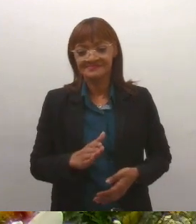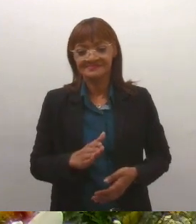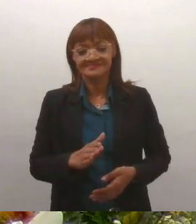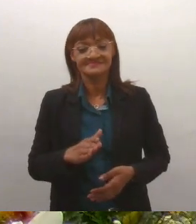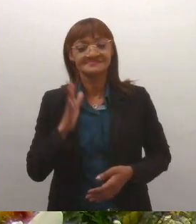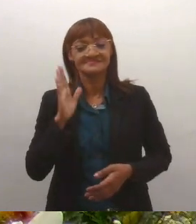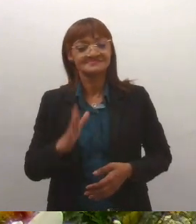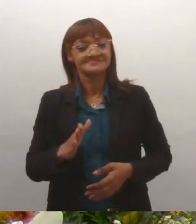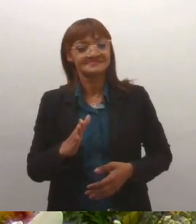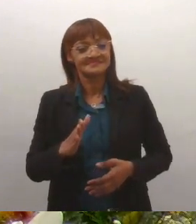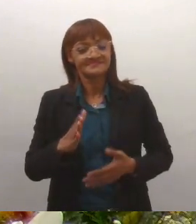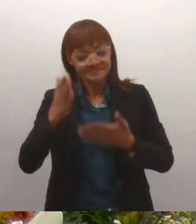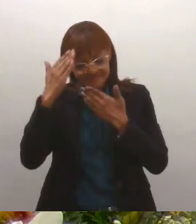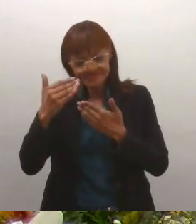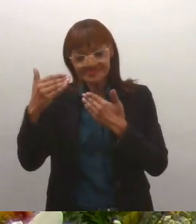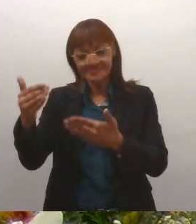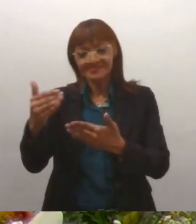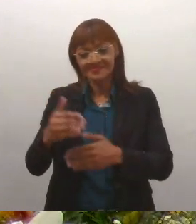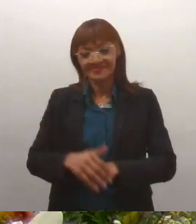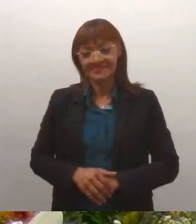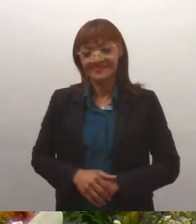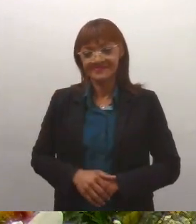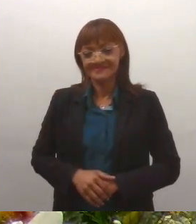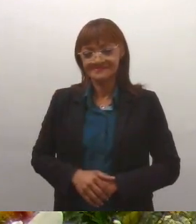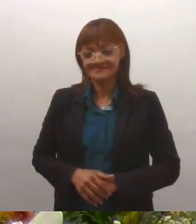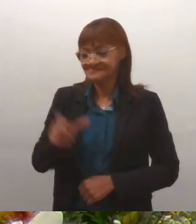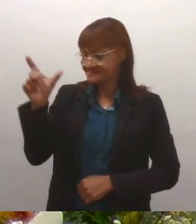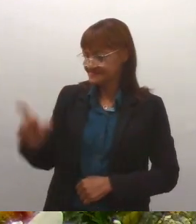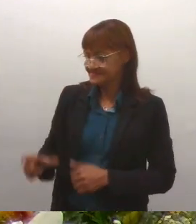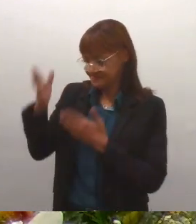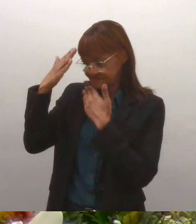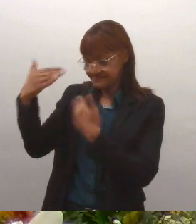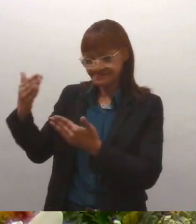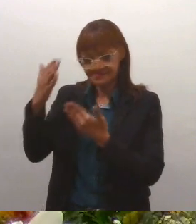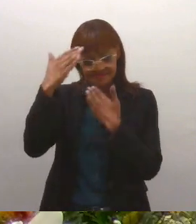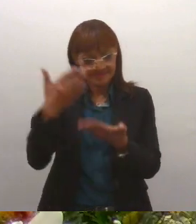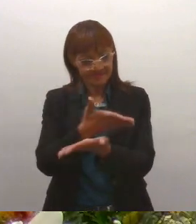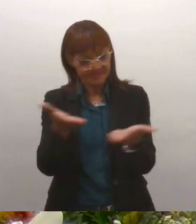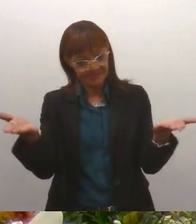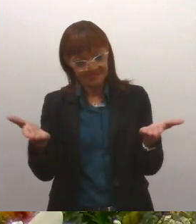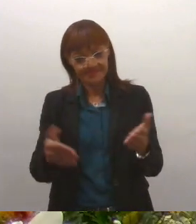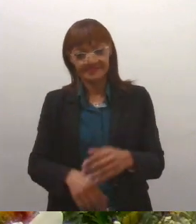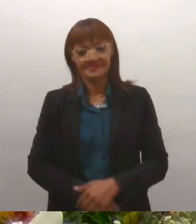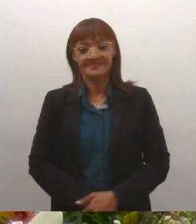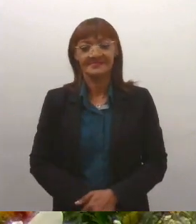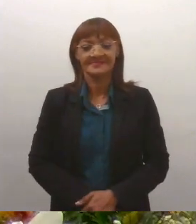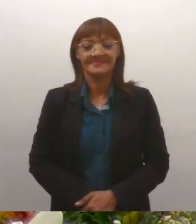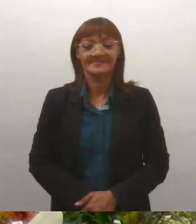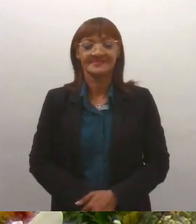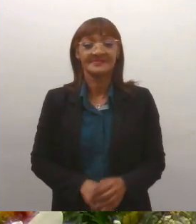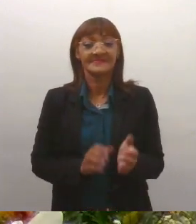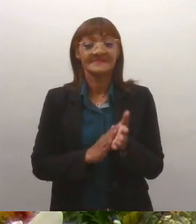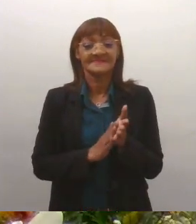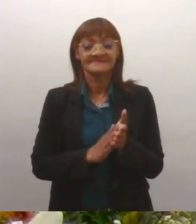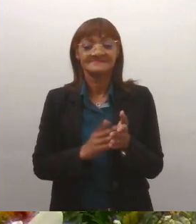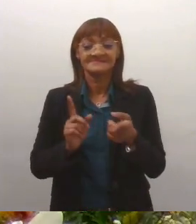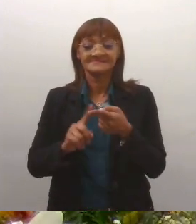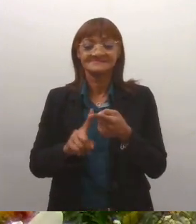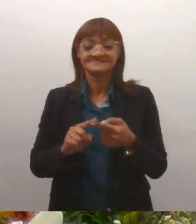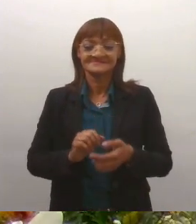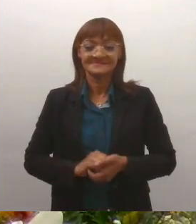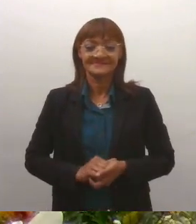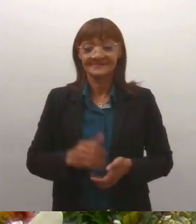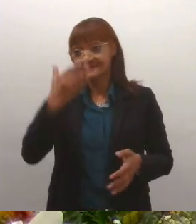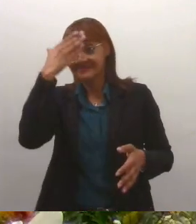meu filho. Muito obrigado e obrigado a todos. Mas quero cumprimentar aqui eu esqueci aqui do protocolo, né? O